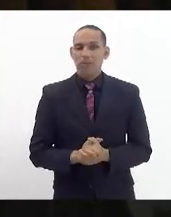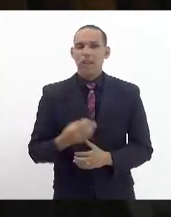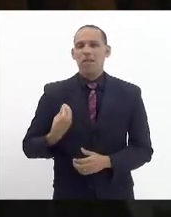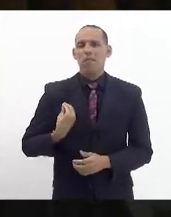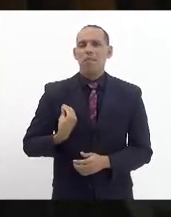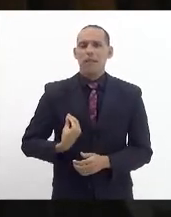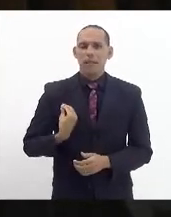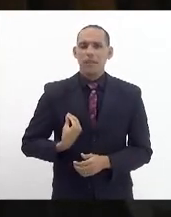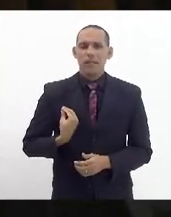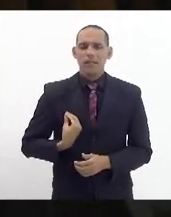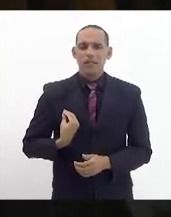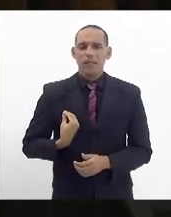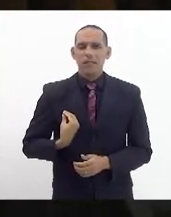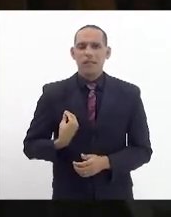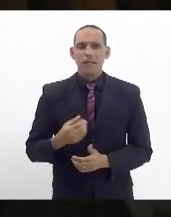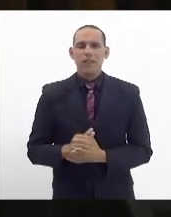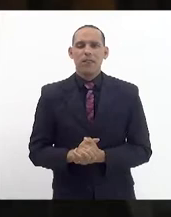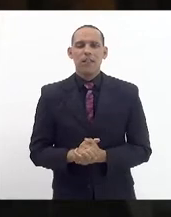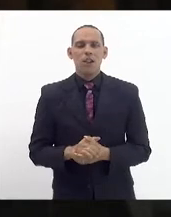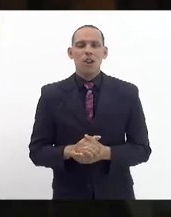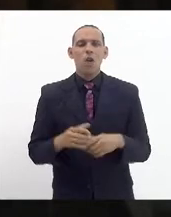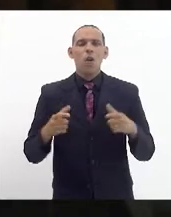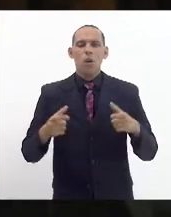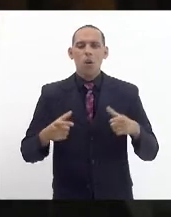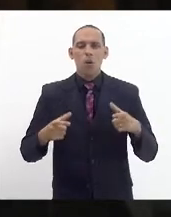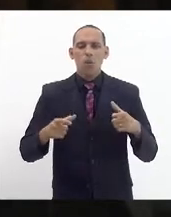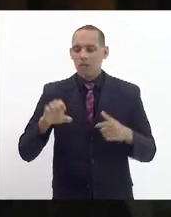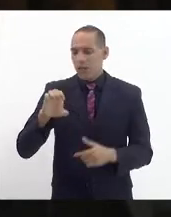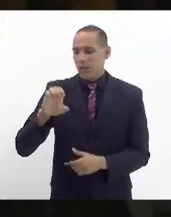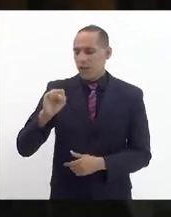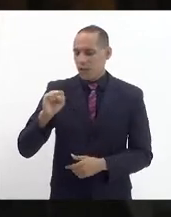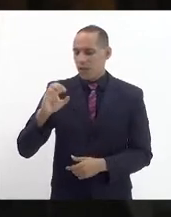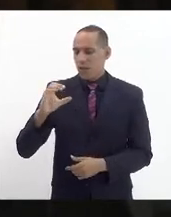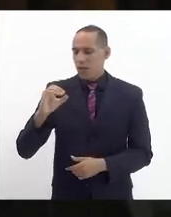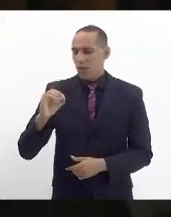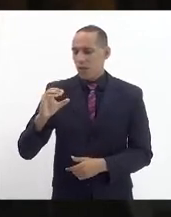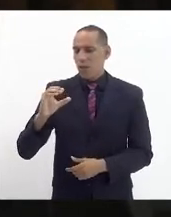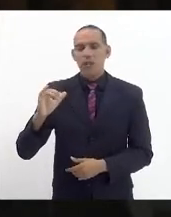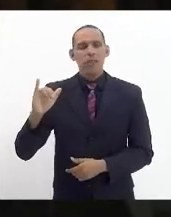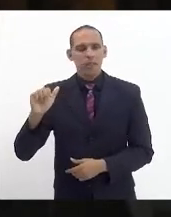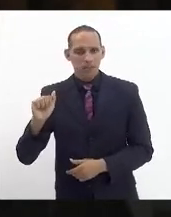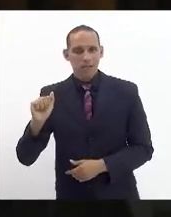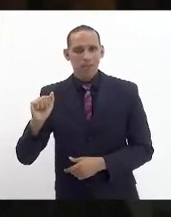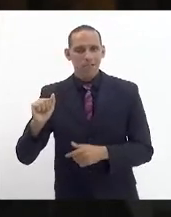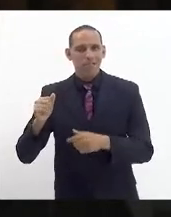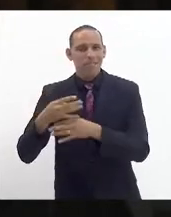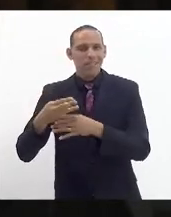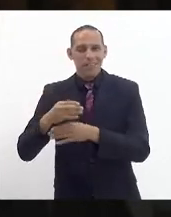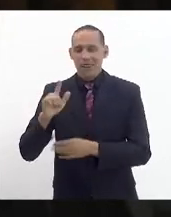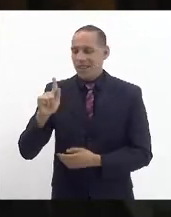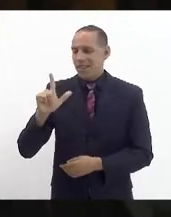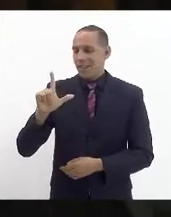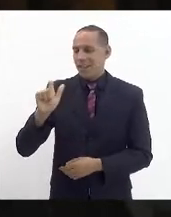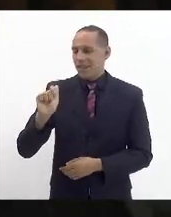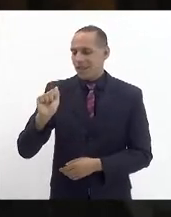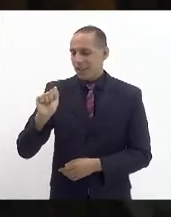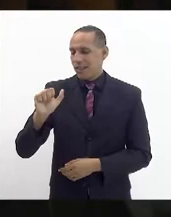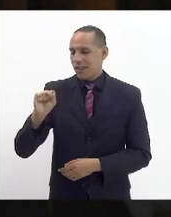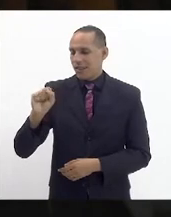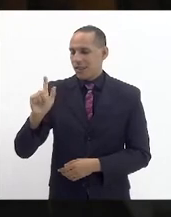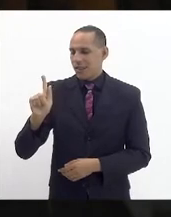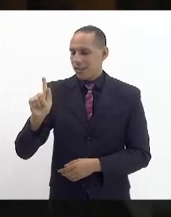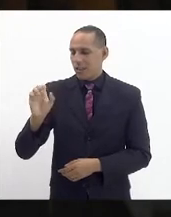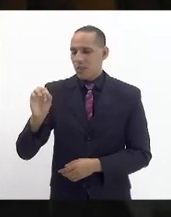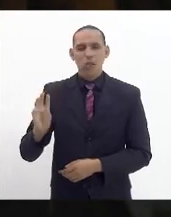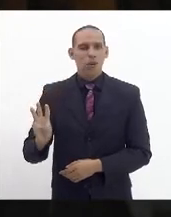em Glasgow, agora na Escócia, e assumiu compromissos a respeito de